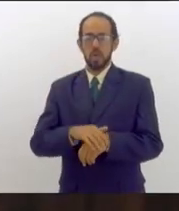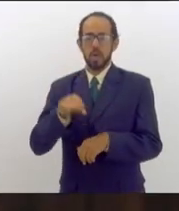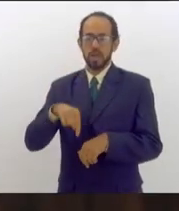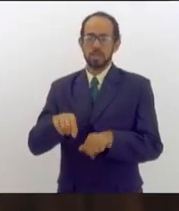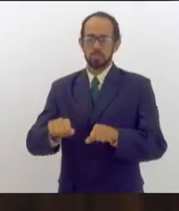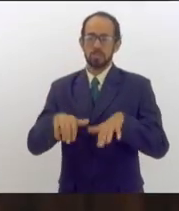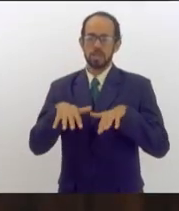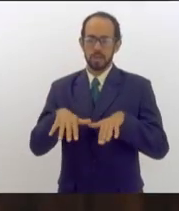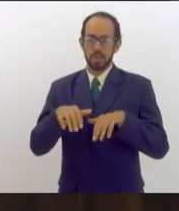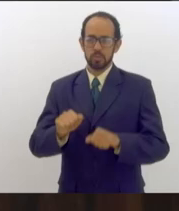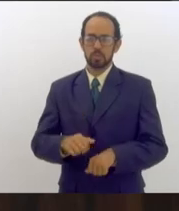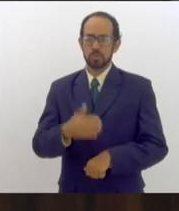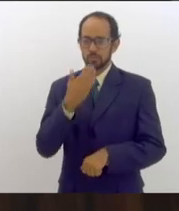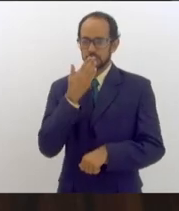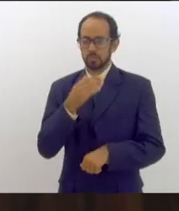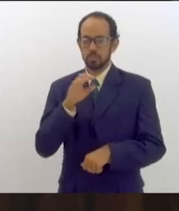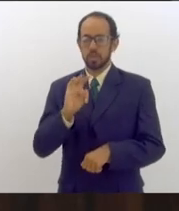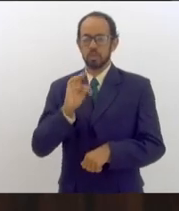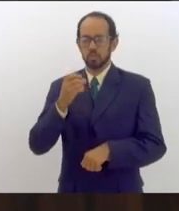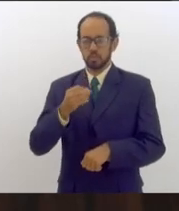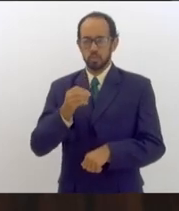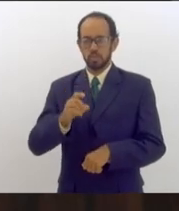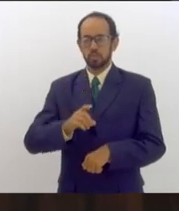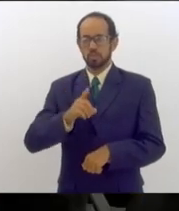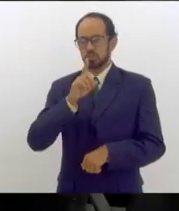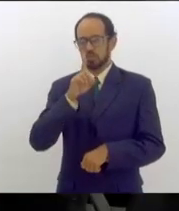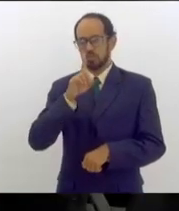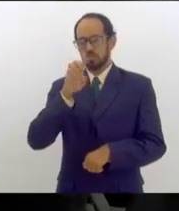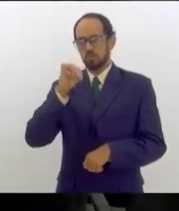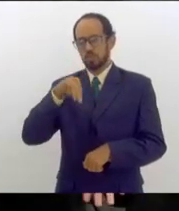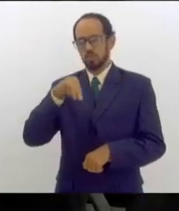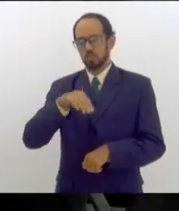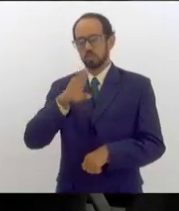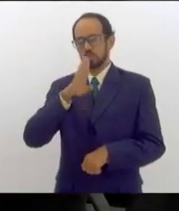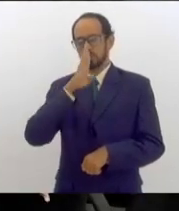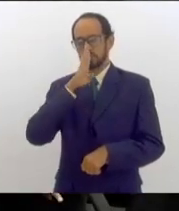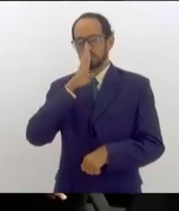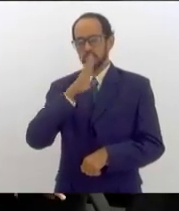em plenário pediria a todos um minuto de silêncio